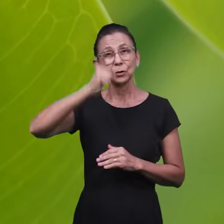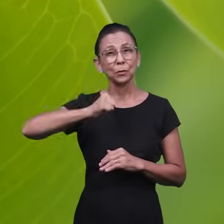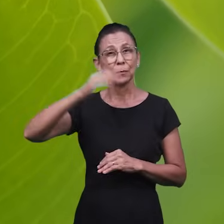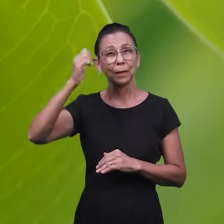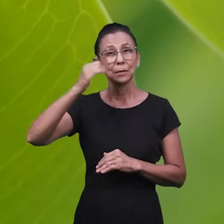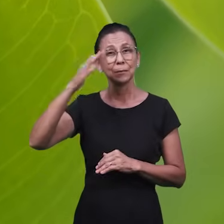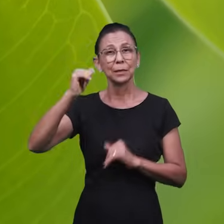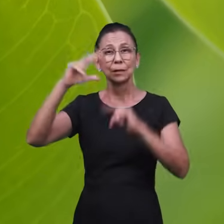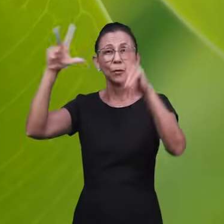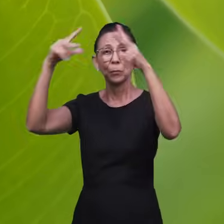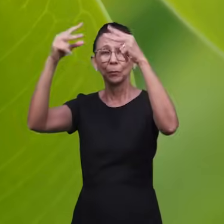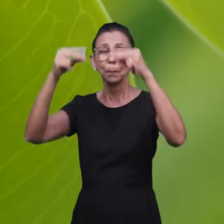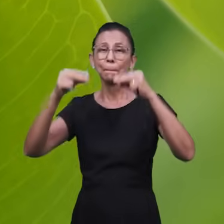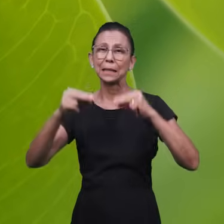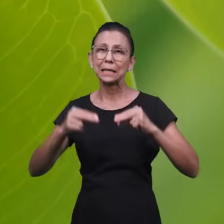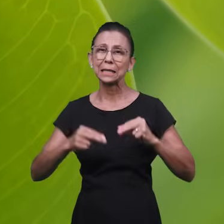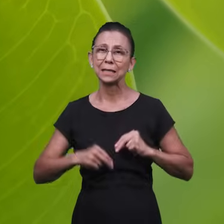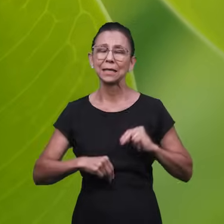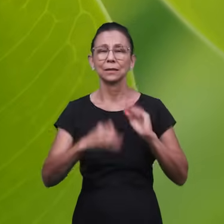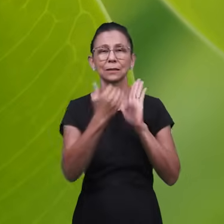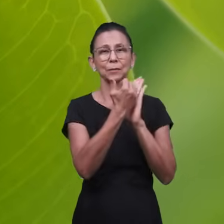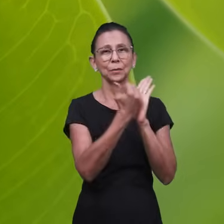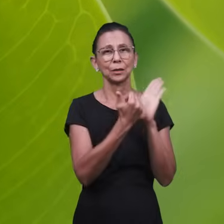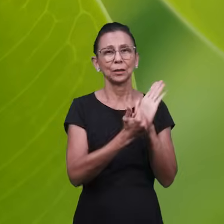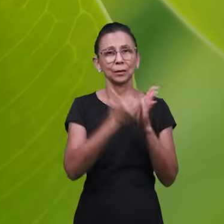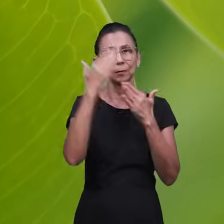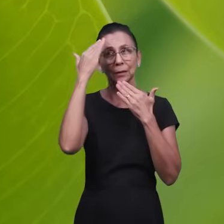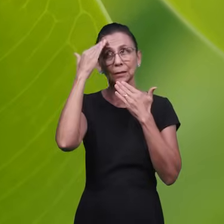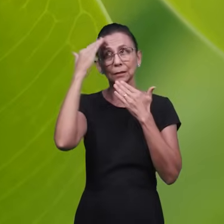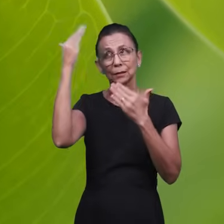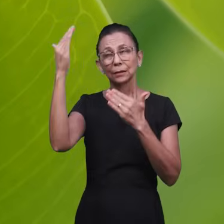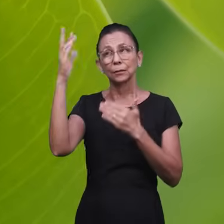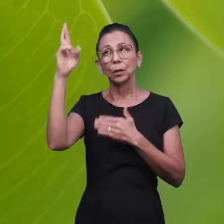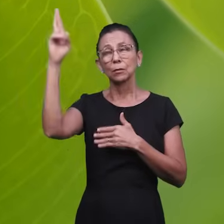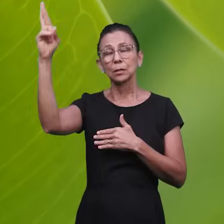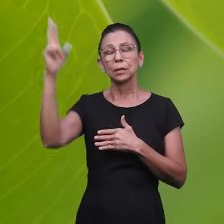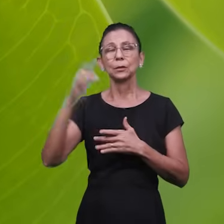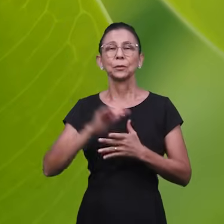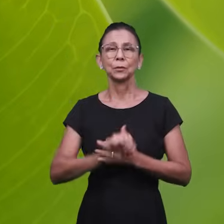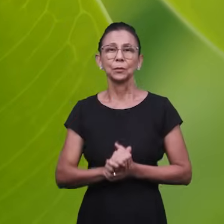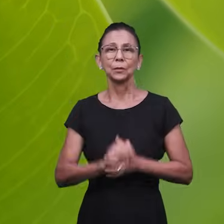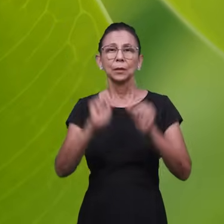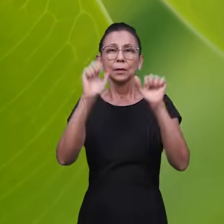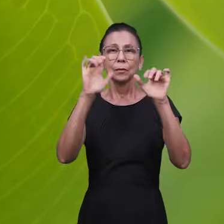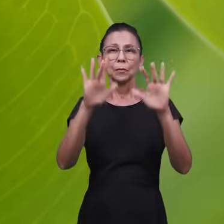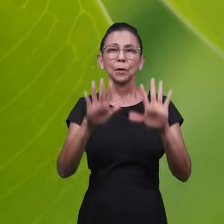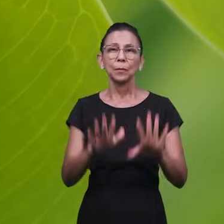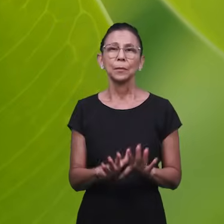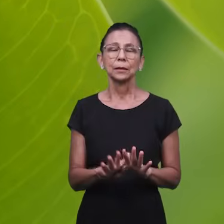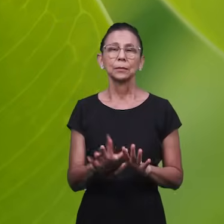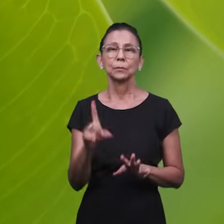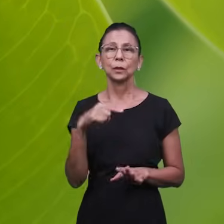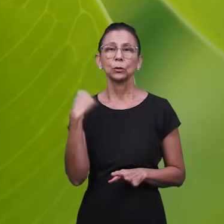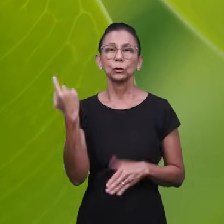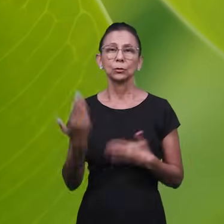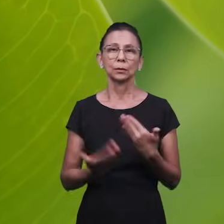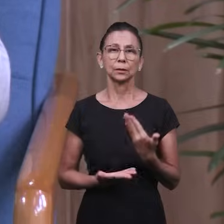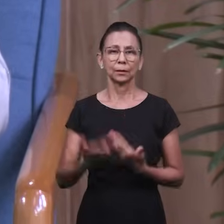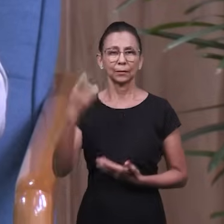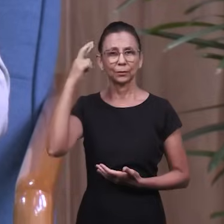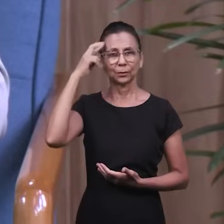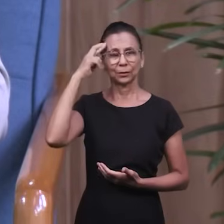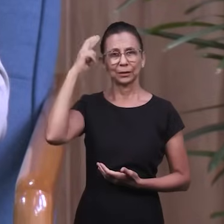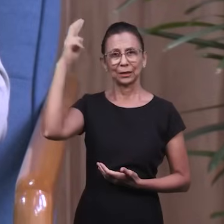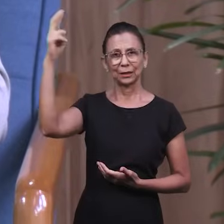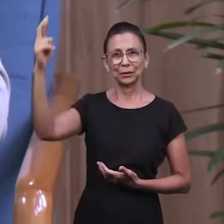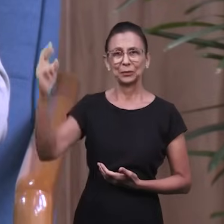programa é uma bênção para as nossas vidas. Foi um presente do Senhor para nós. Nós somos gratos ao Senhor por isso. Uma grande bênção esse programa para todos nós,